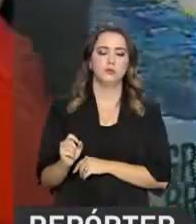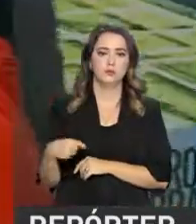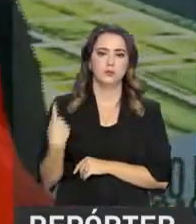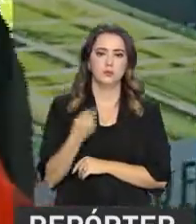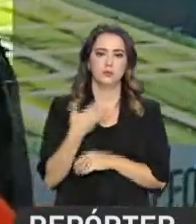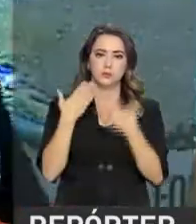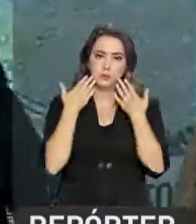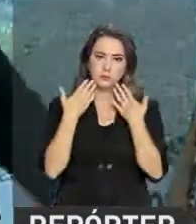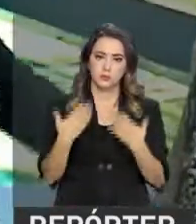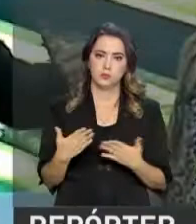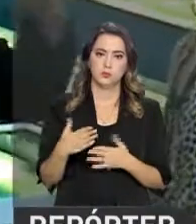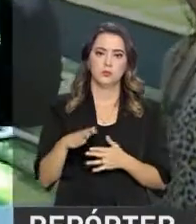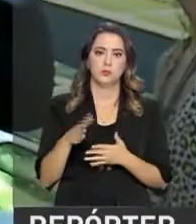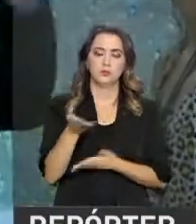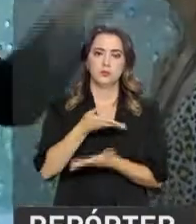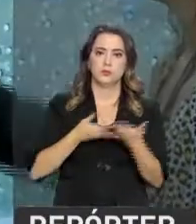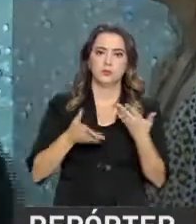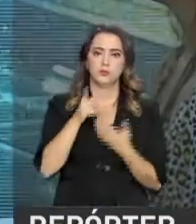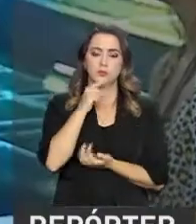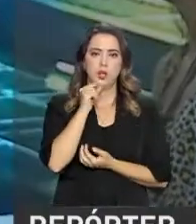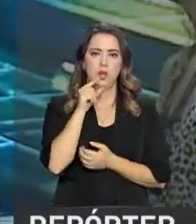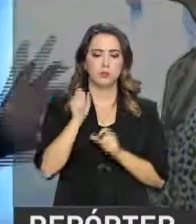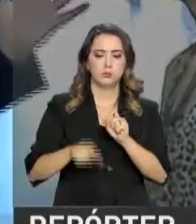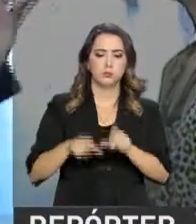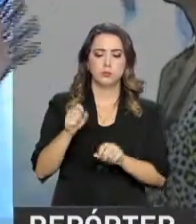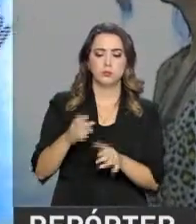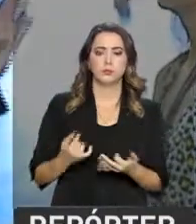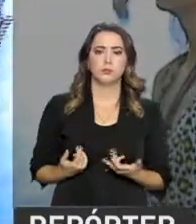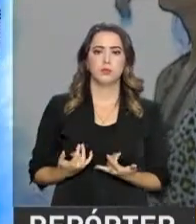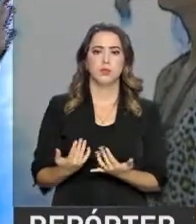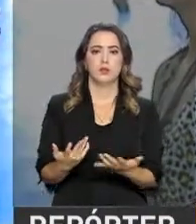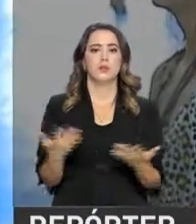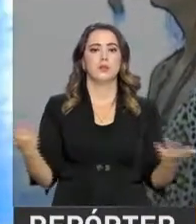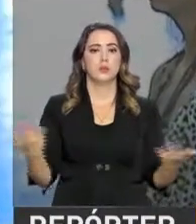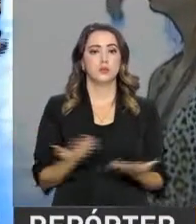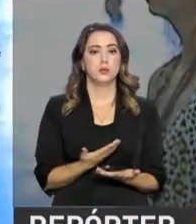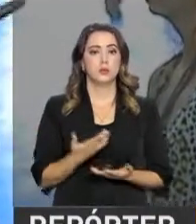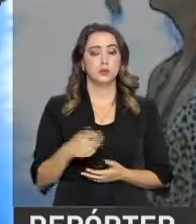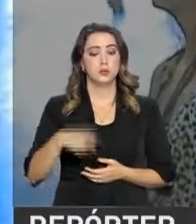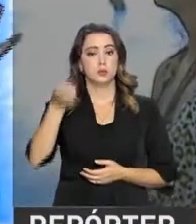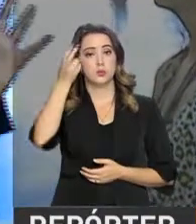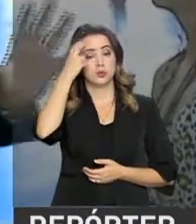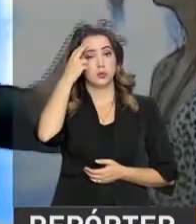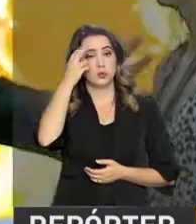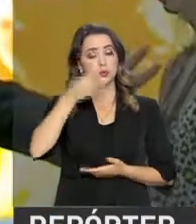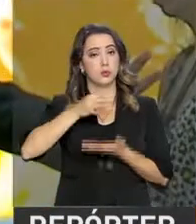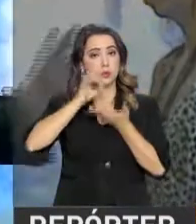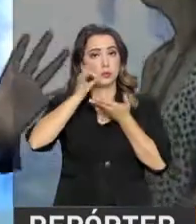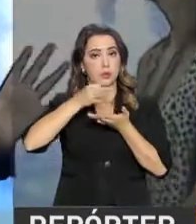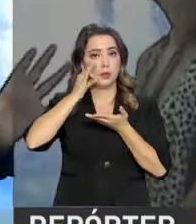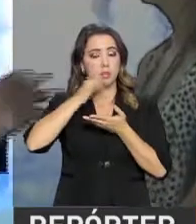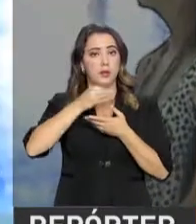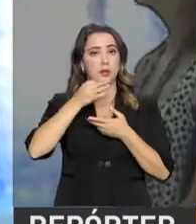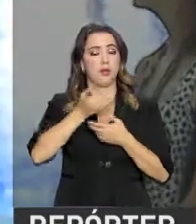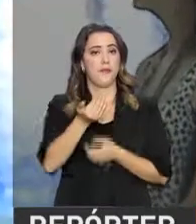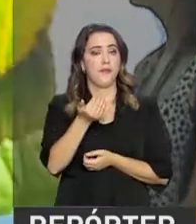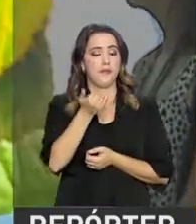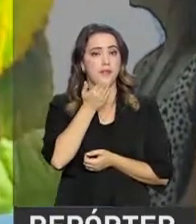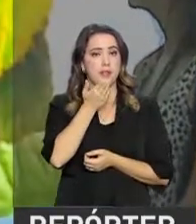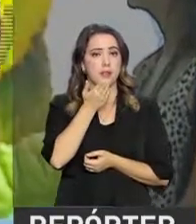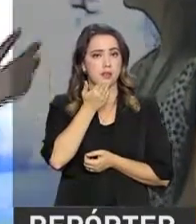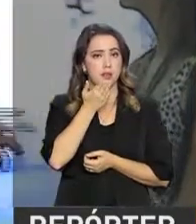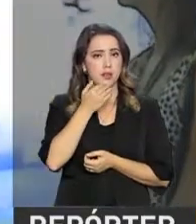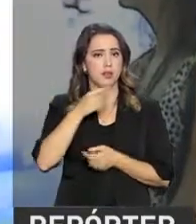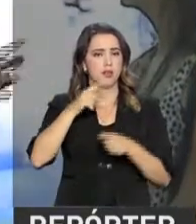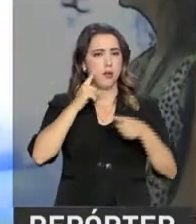vai mostrar o ciclo da água na produção de algumas culturas. Hoje, por exemplo, na cultura do café, da cana-de-açúcar, através do produto final, que é a cachaça. E a